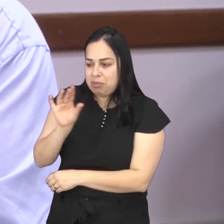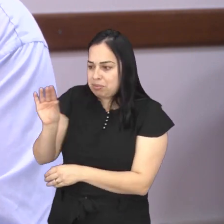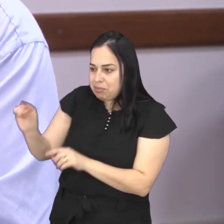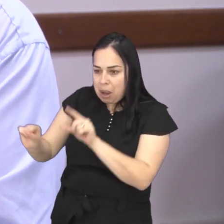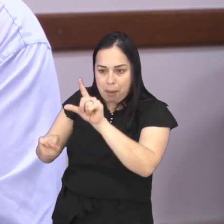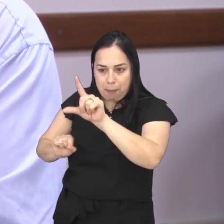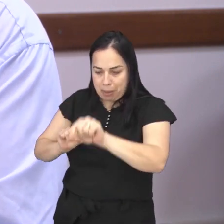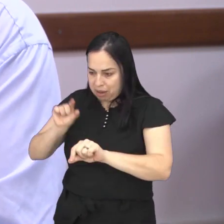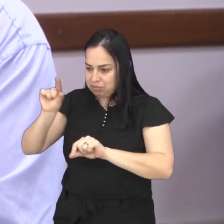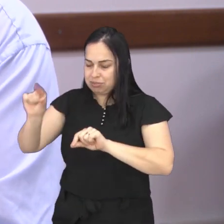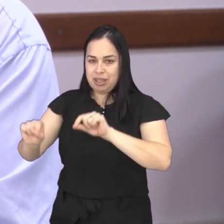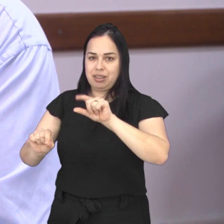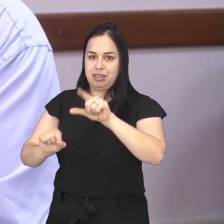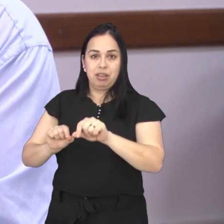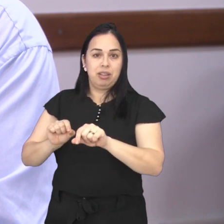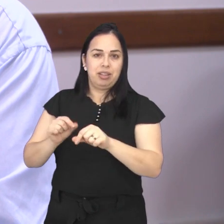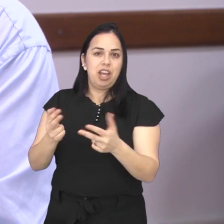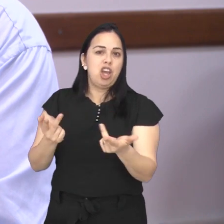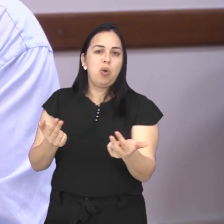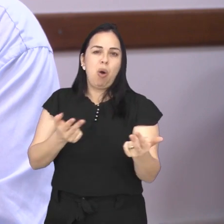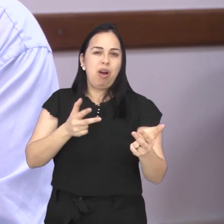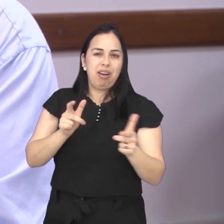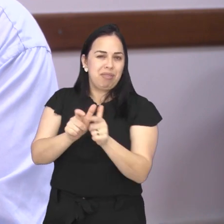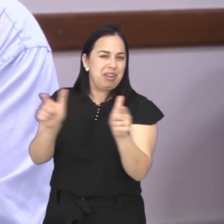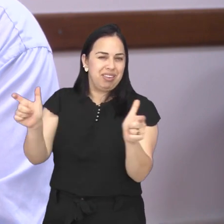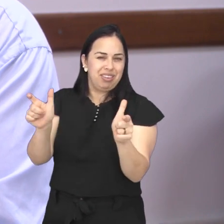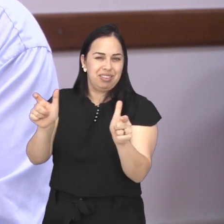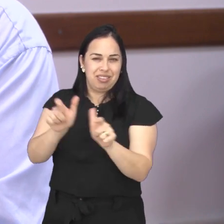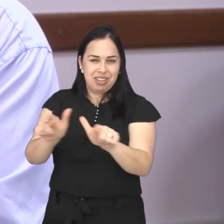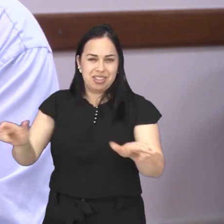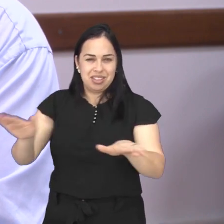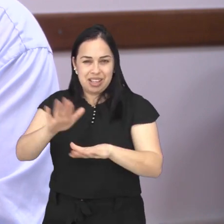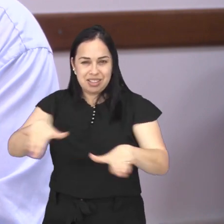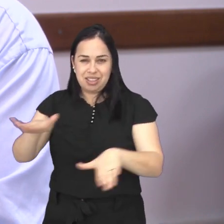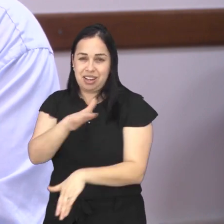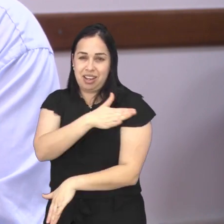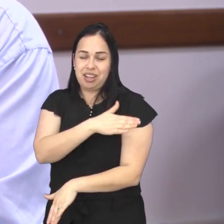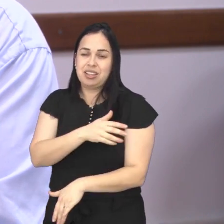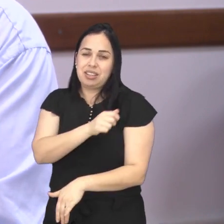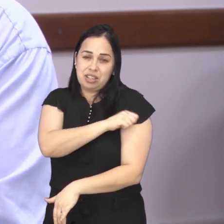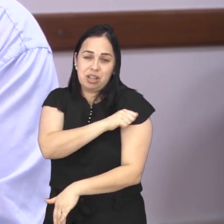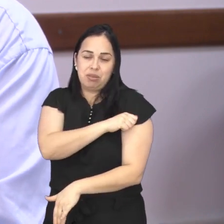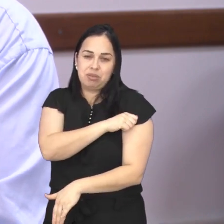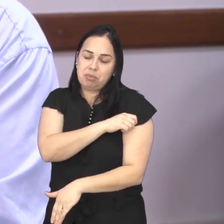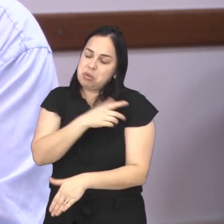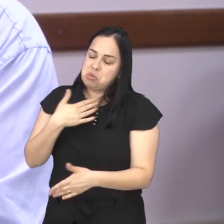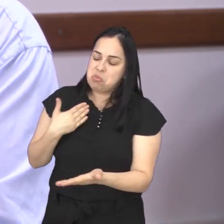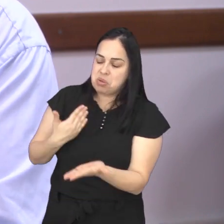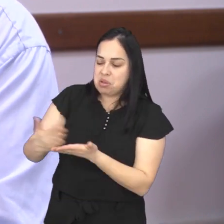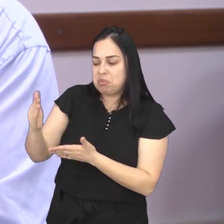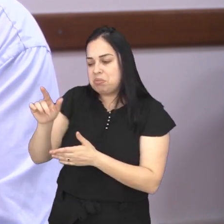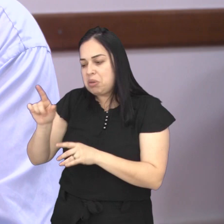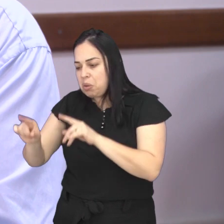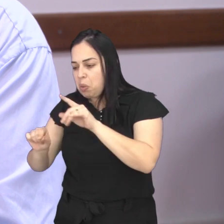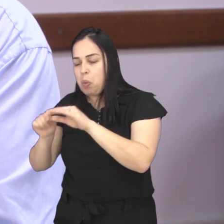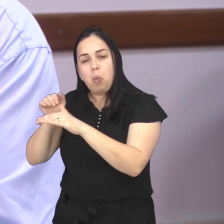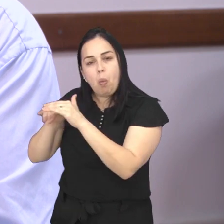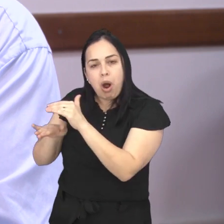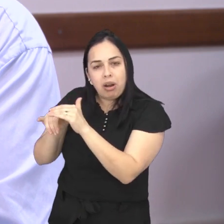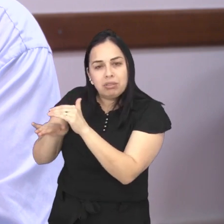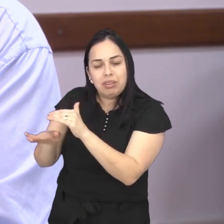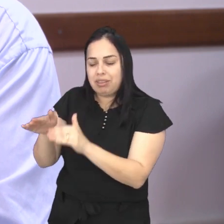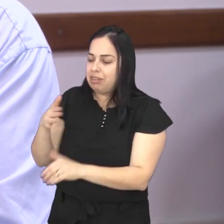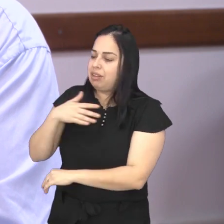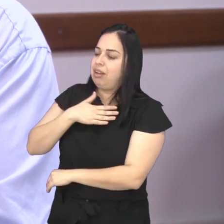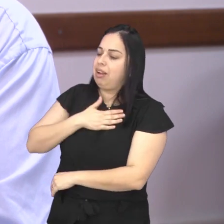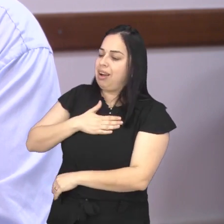comecei como ajuntador, assim como a maioria das crianças inicia. Então você passa de ajuntador, começa